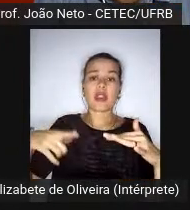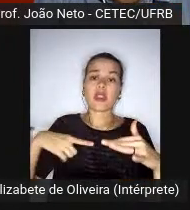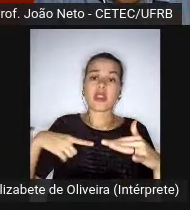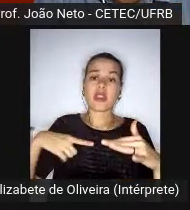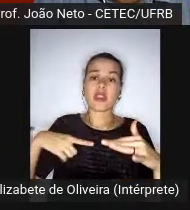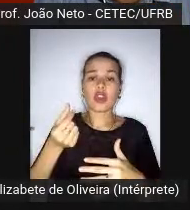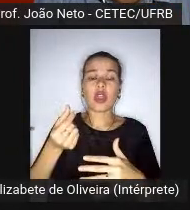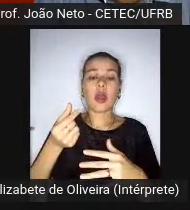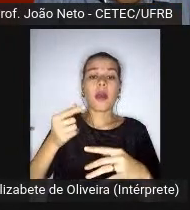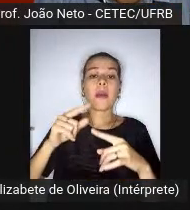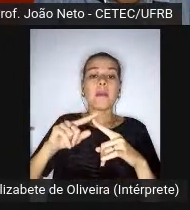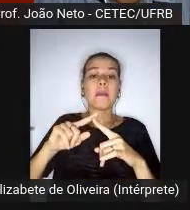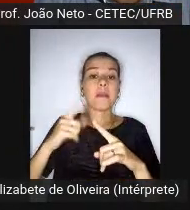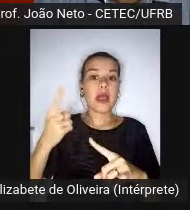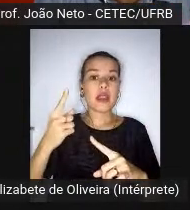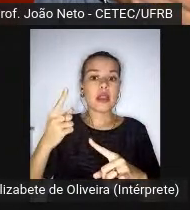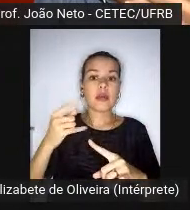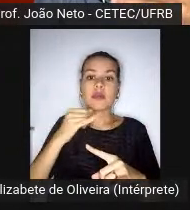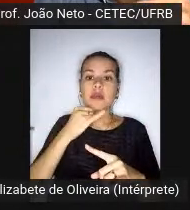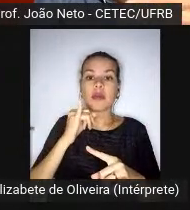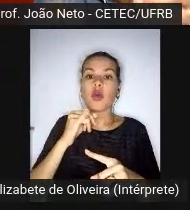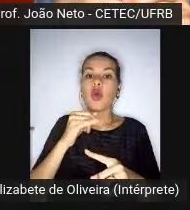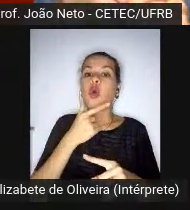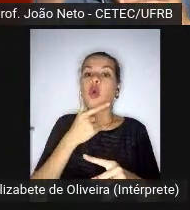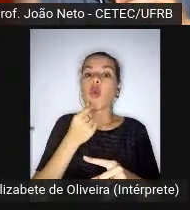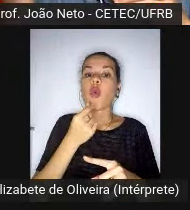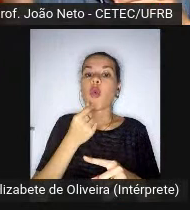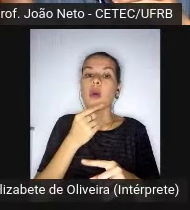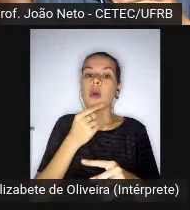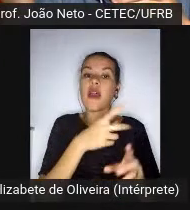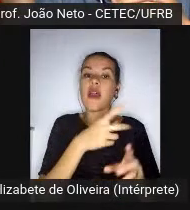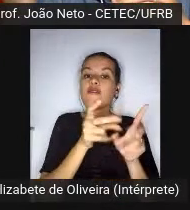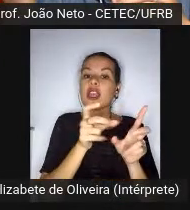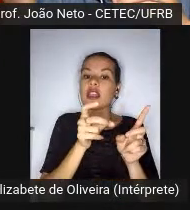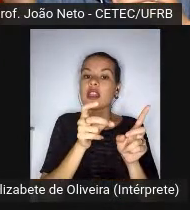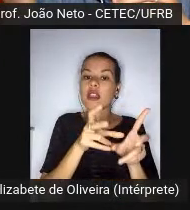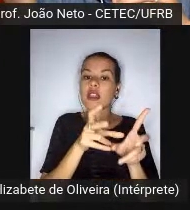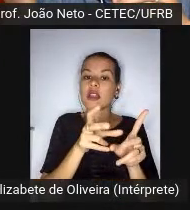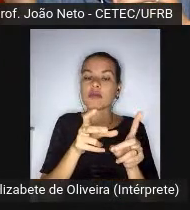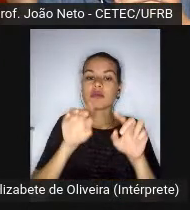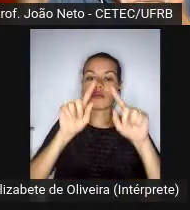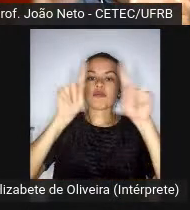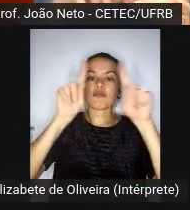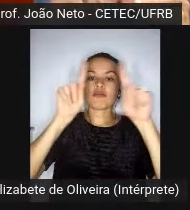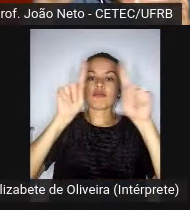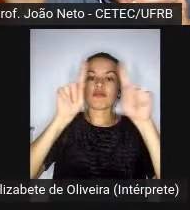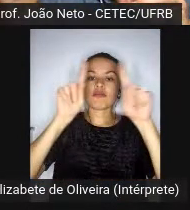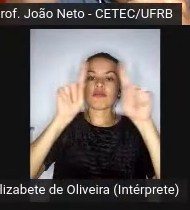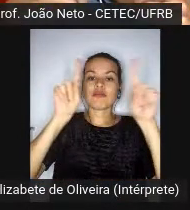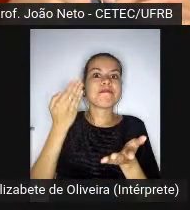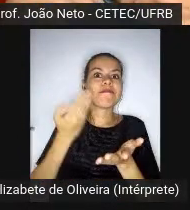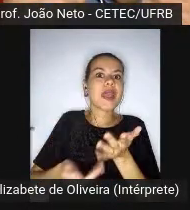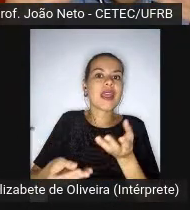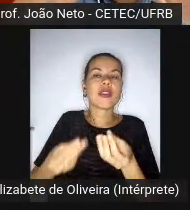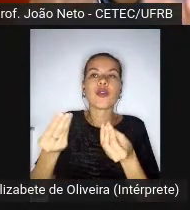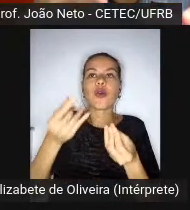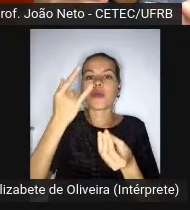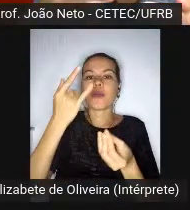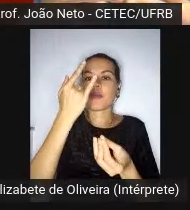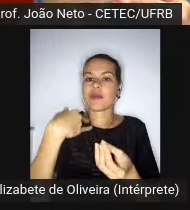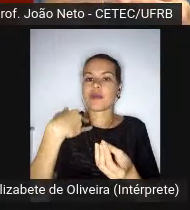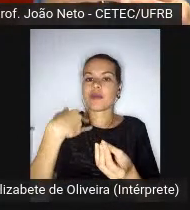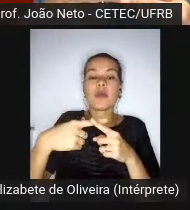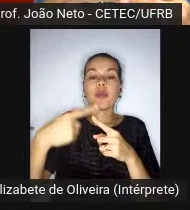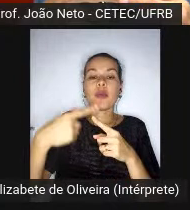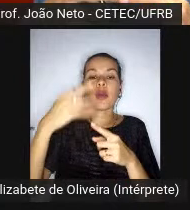esse vendedor por exemplo dessa casa tá perdendo um nicho muito grande mercado que essas pessoas que não estão